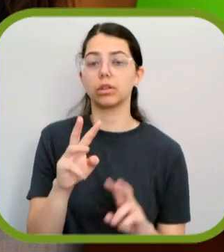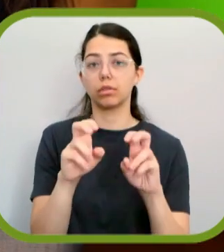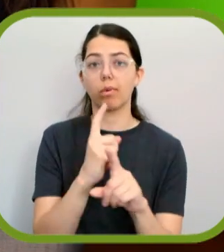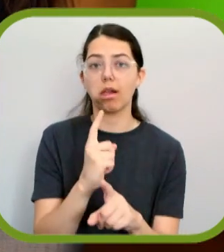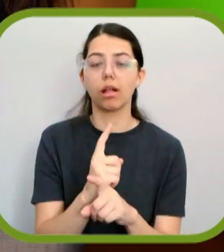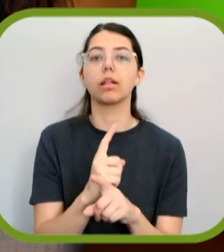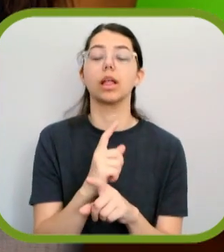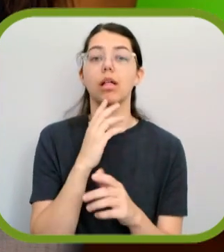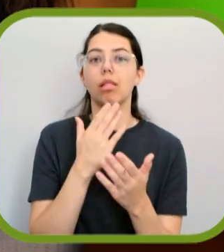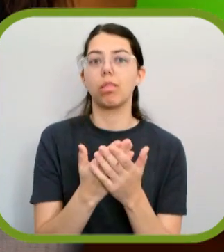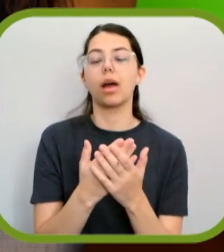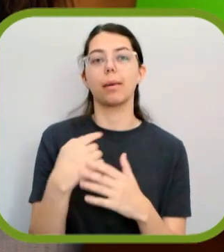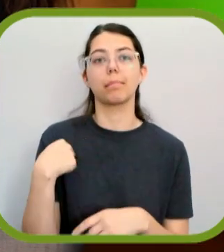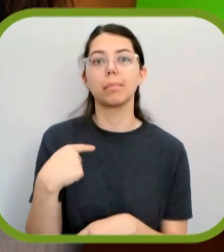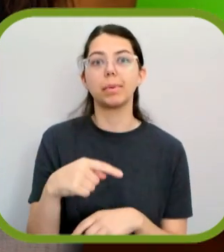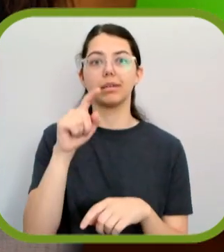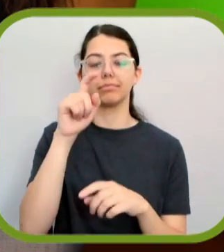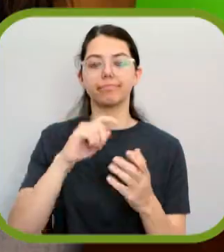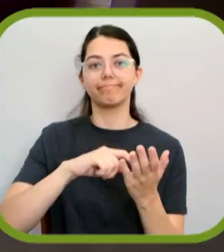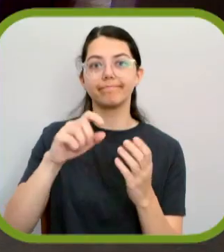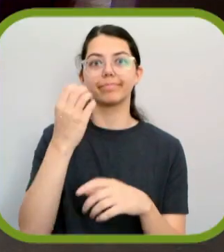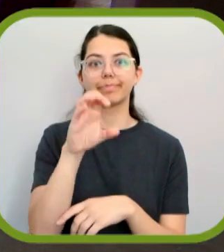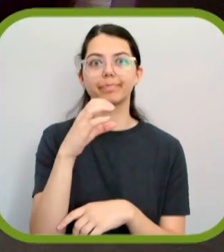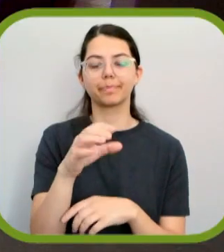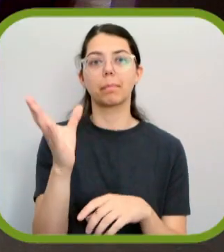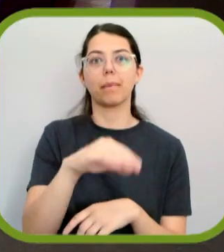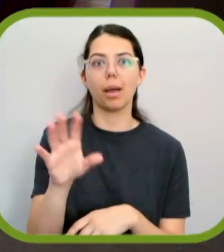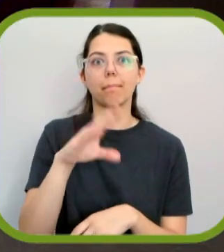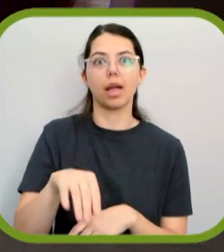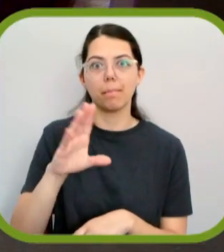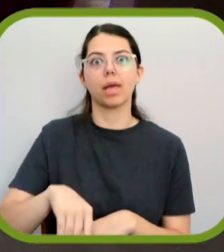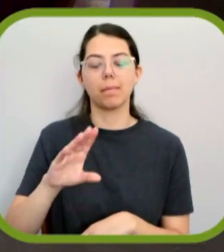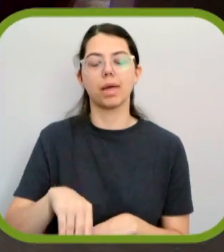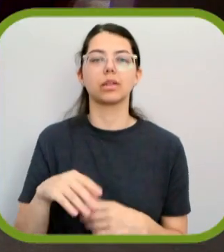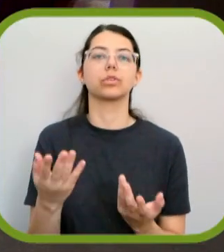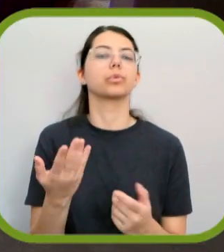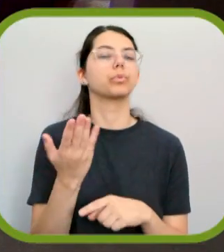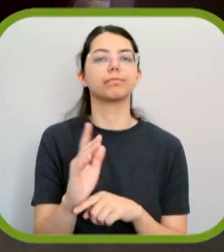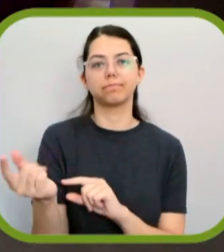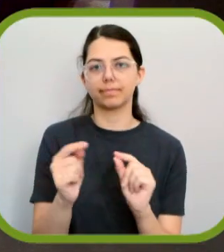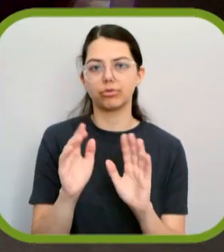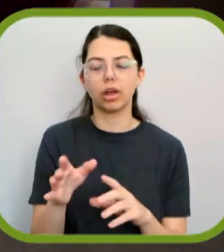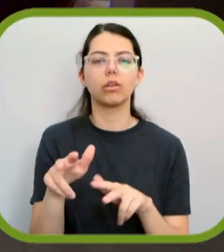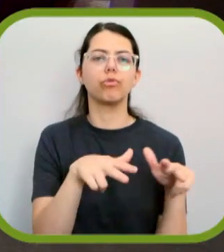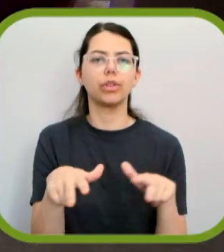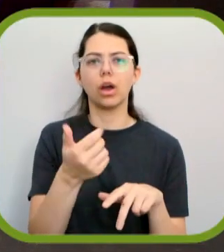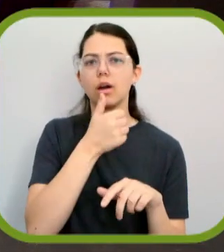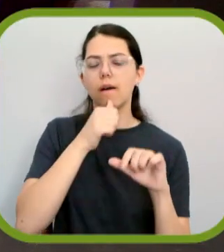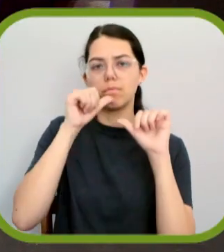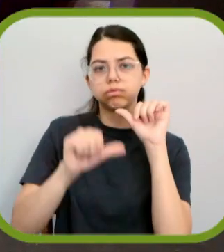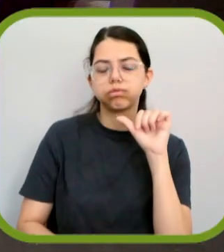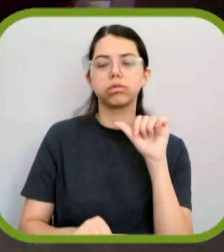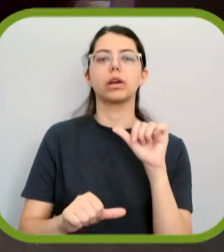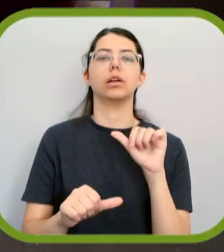vezes num tipo de tema, é só aquilo que vai alimentar o seu dia-a-dia nas redes sociais e, portanto, Coisas que já foram aqui discutidas, como ver